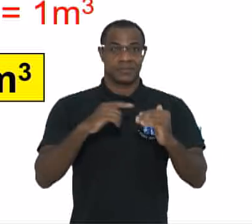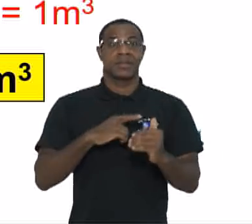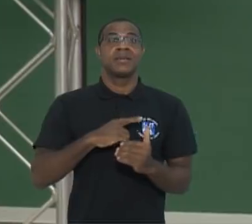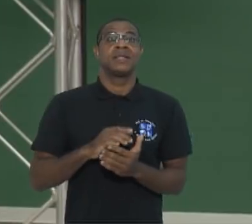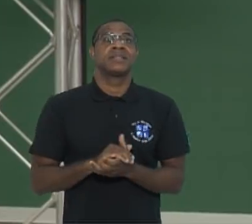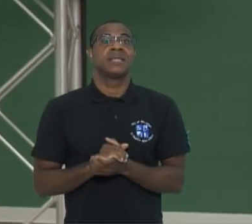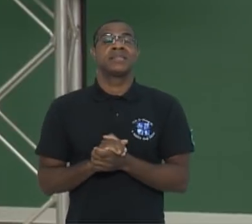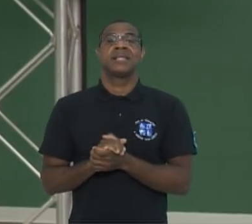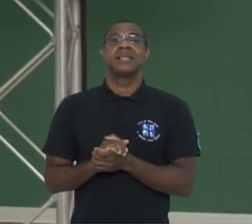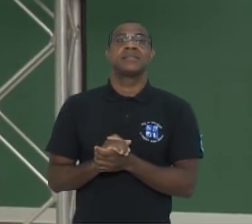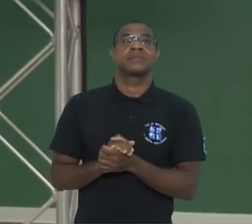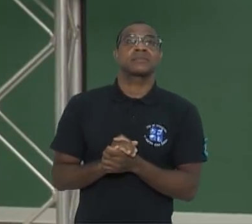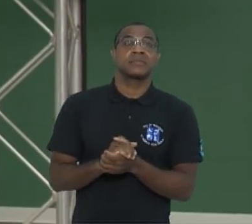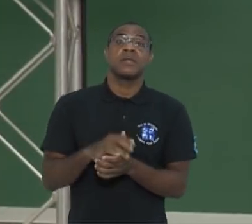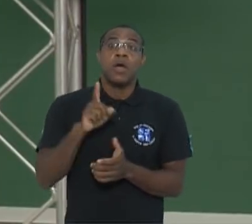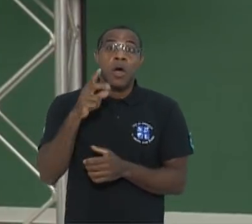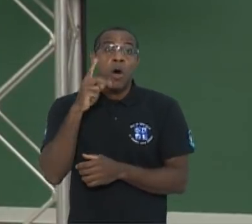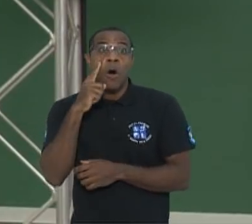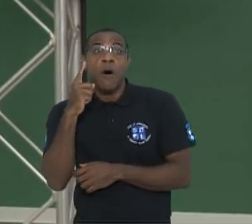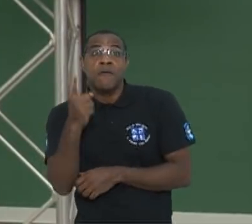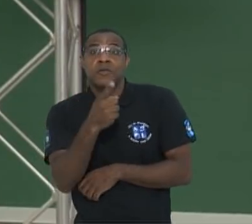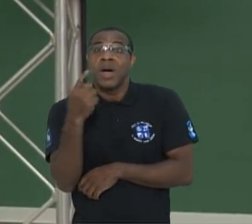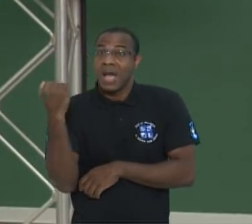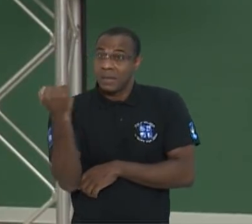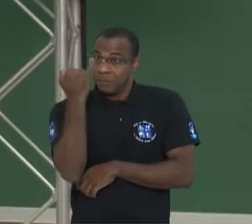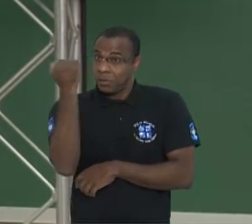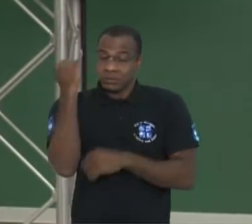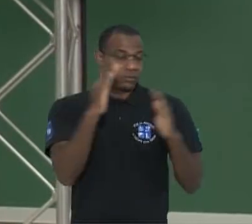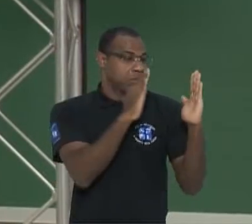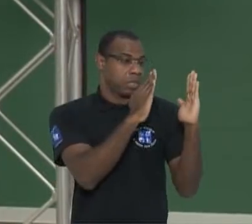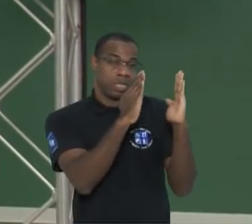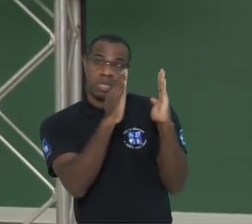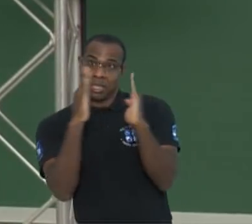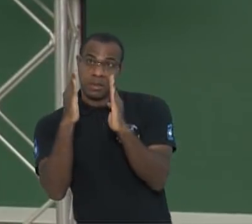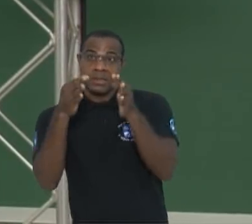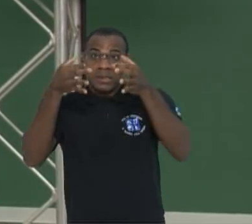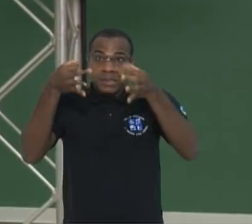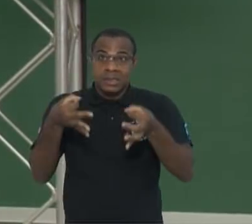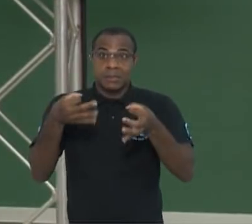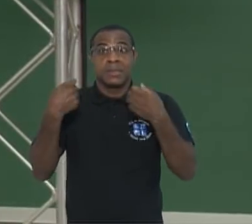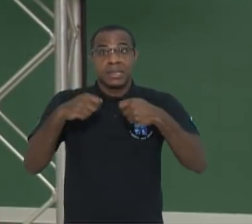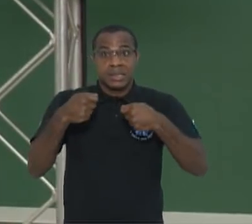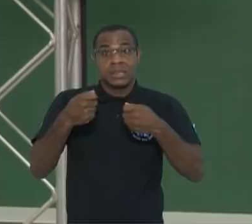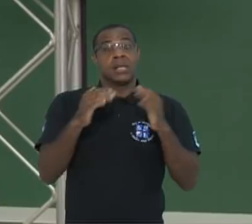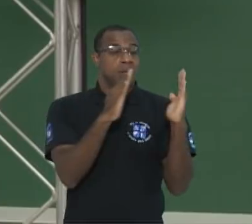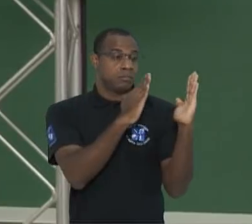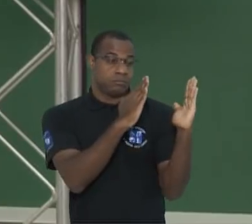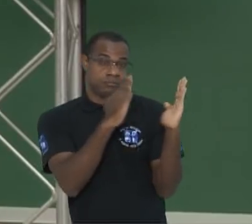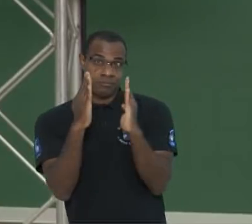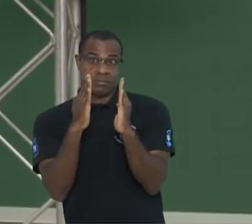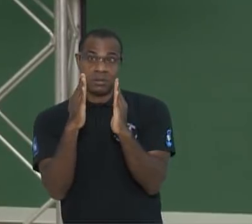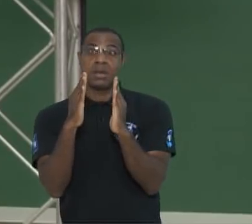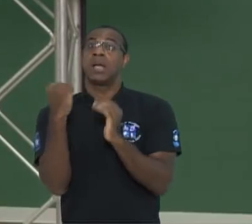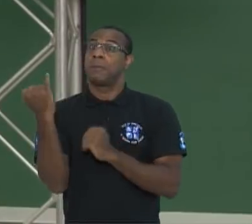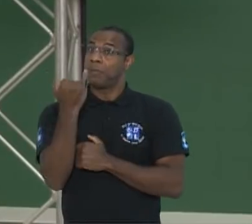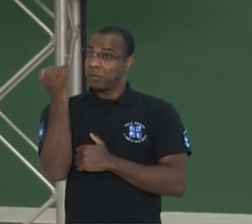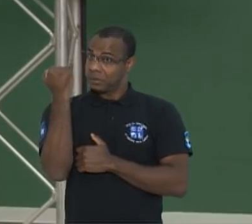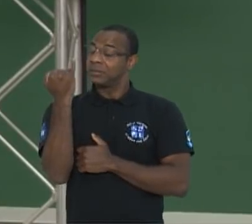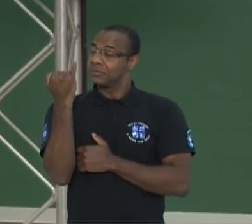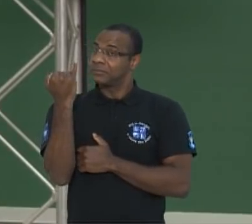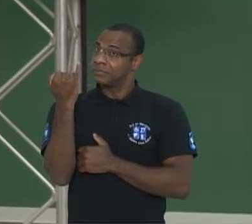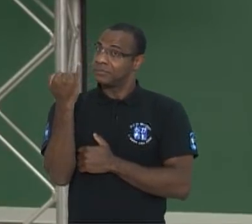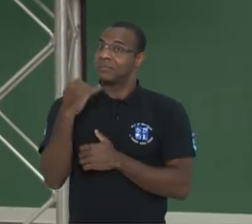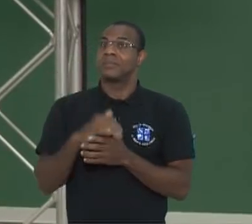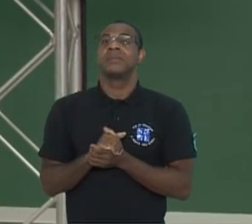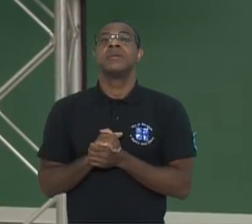cúbicos. Vocês viram como é importante vocês saberem essa ordem? Vocês devem saber essa ordem. Se não souberem, é claro, como que a